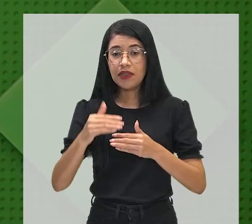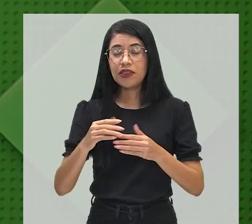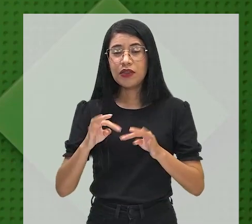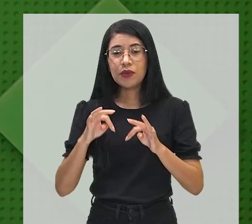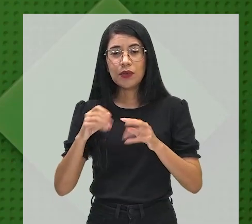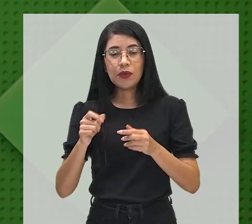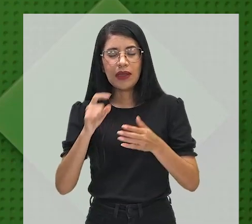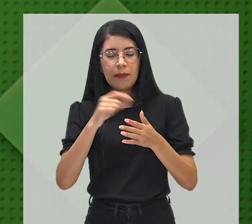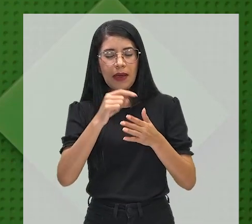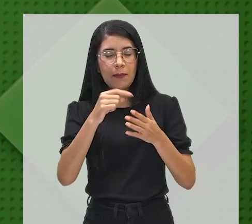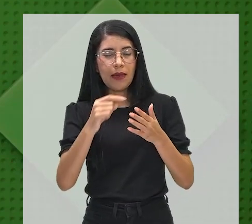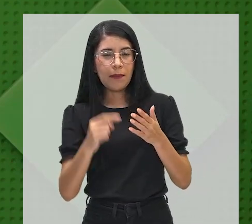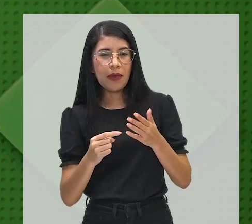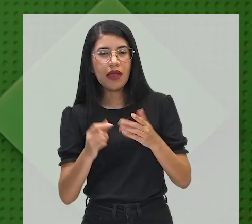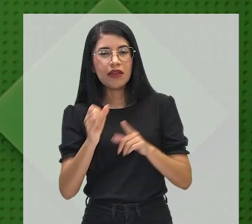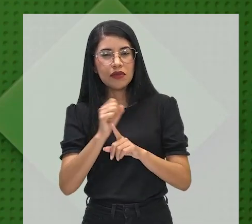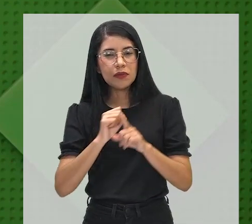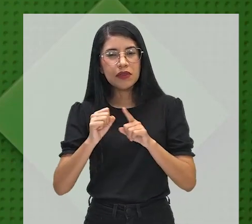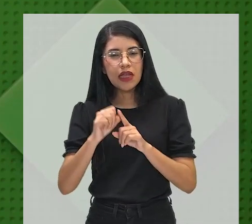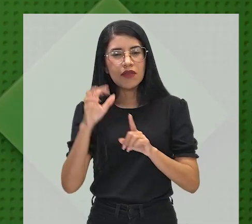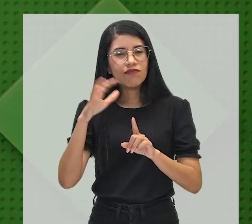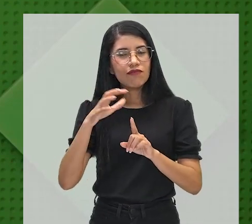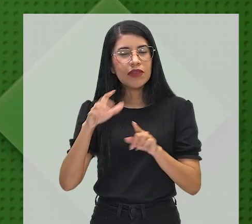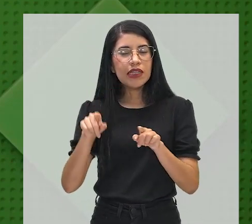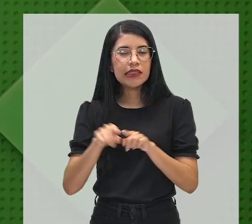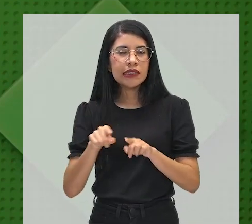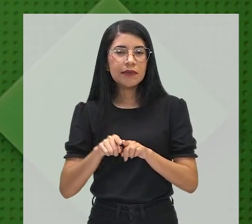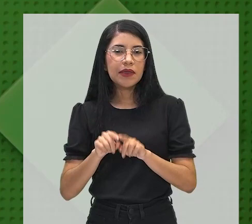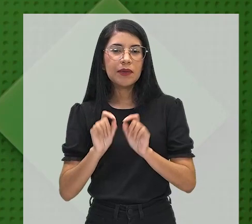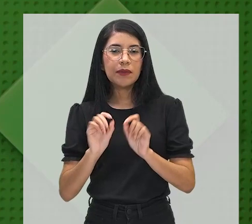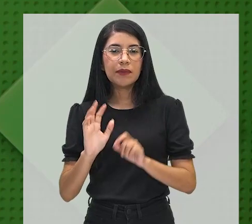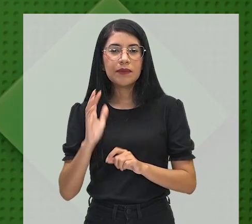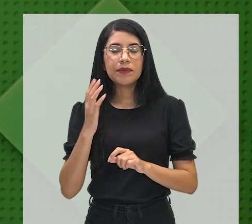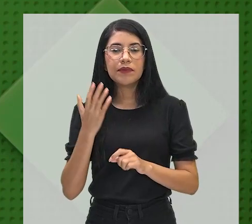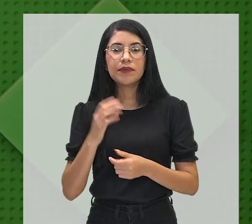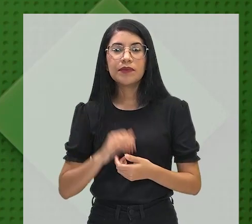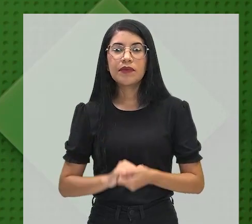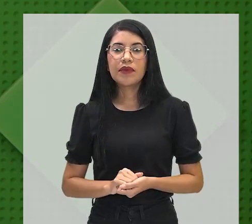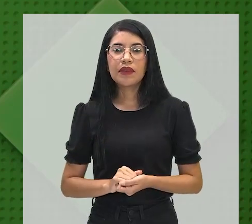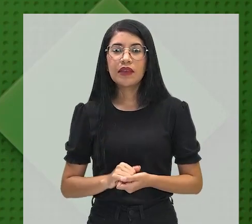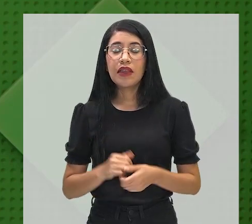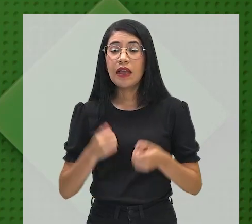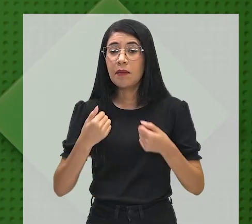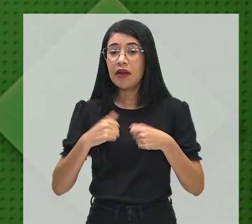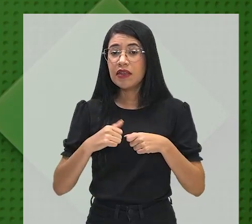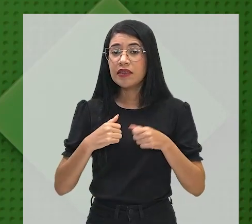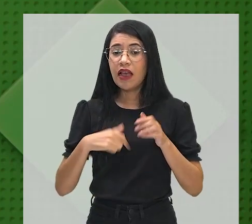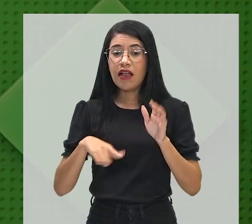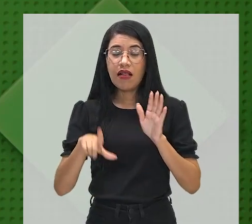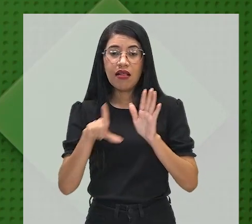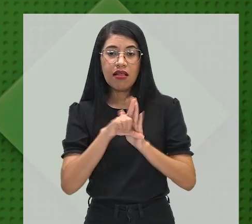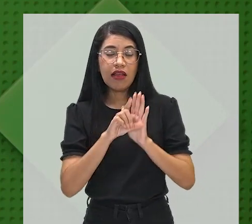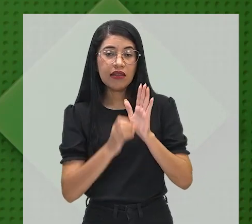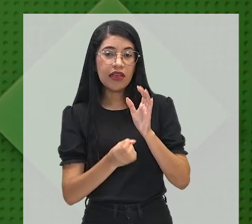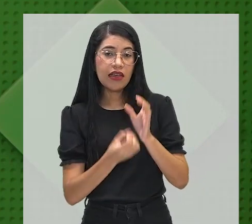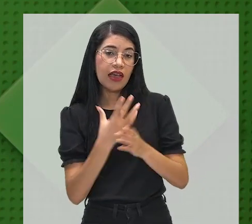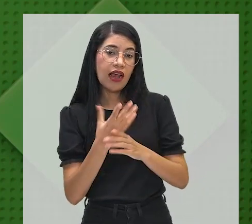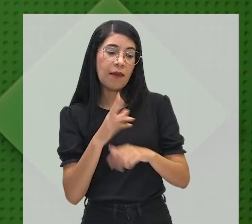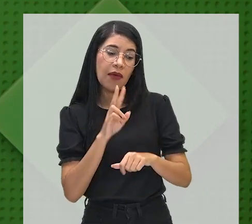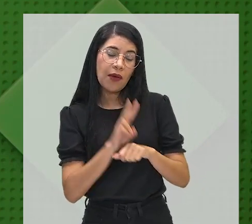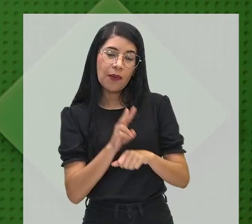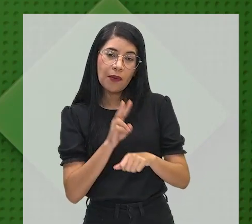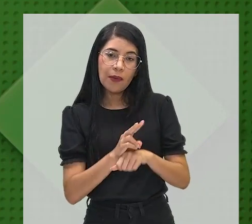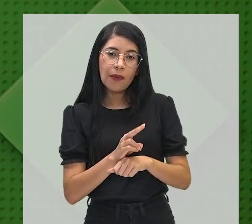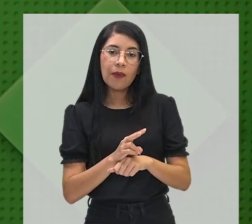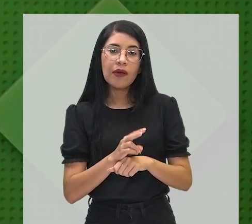de tudo isso, das pressões da sociedade também, foi necessário criar leis que pudessem amparar